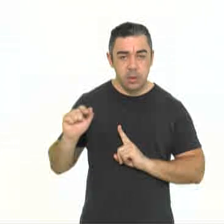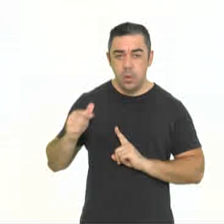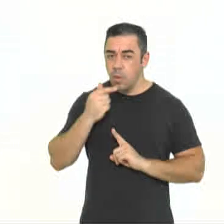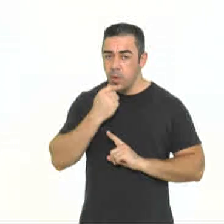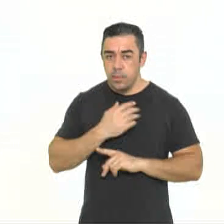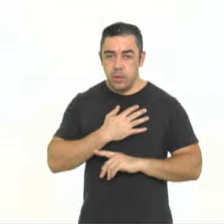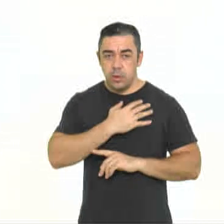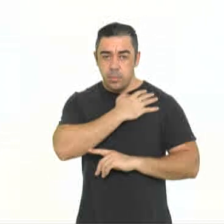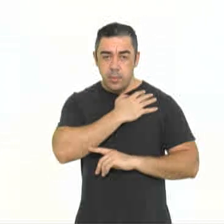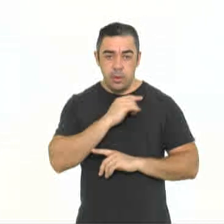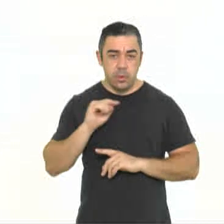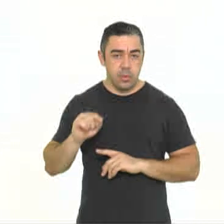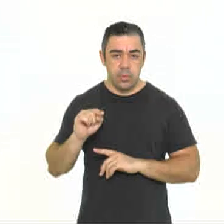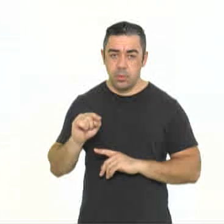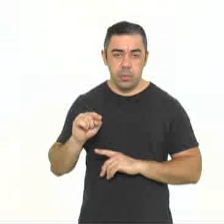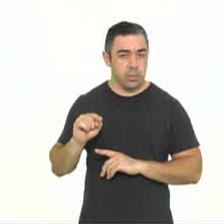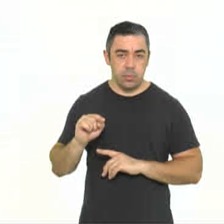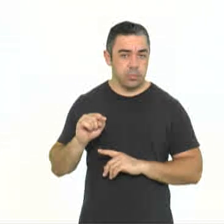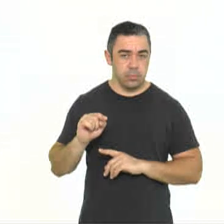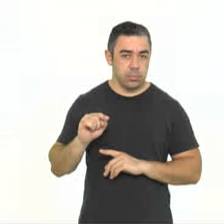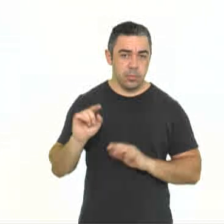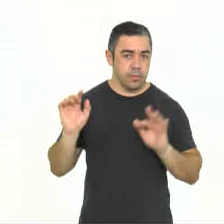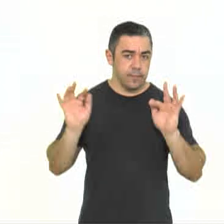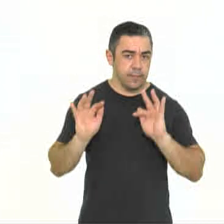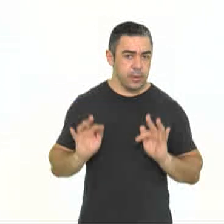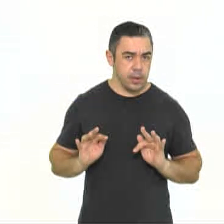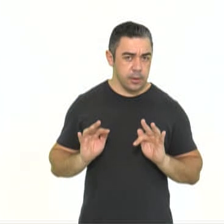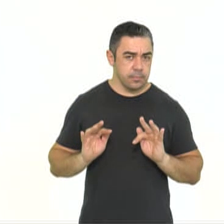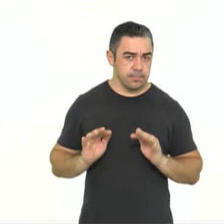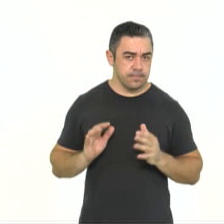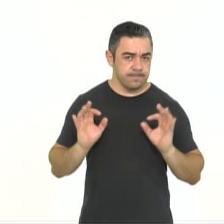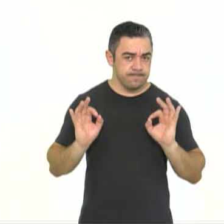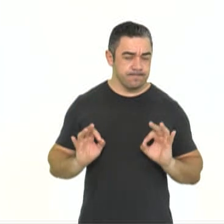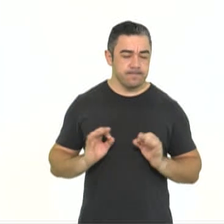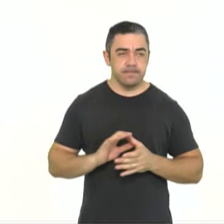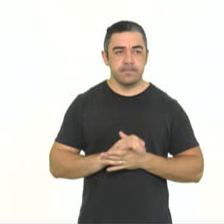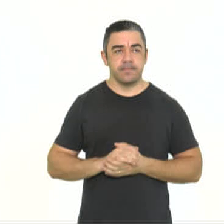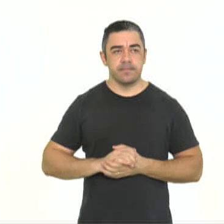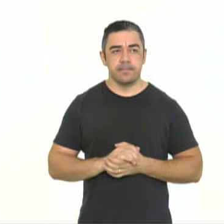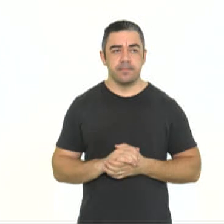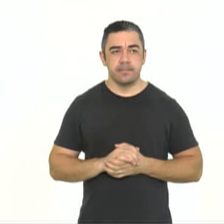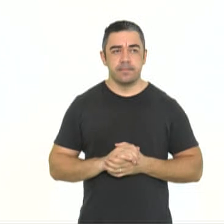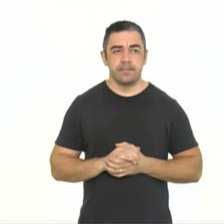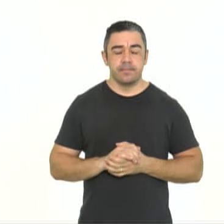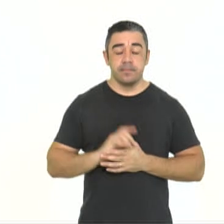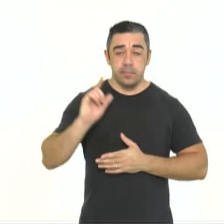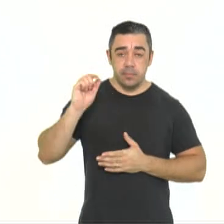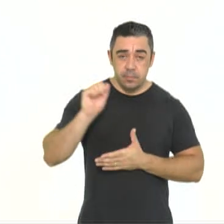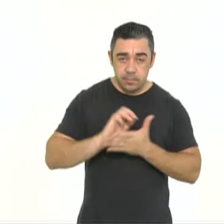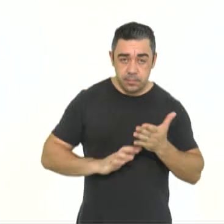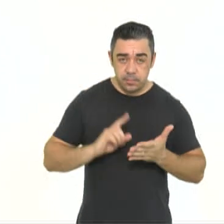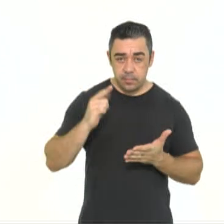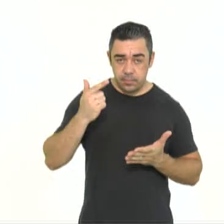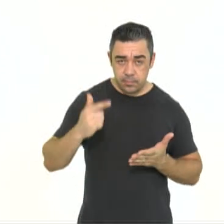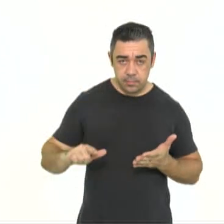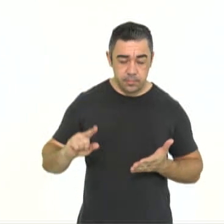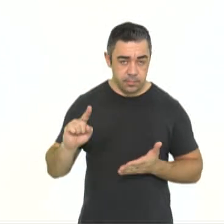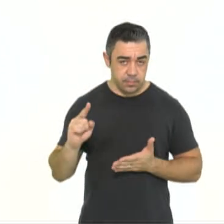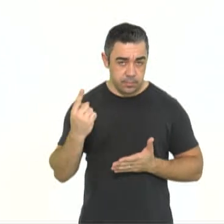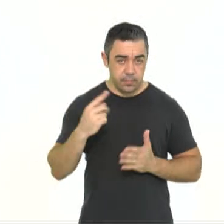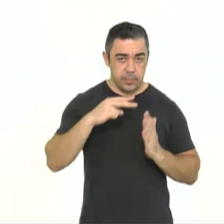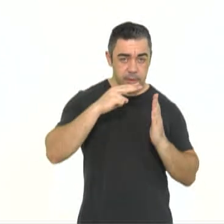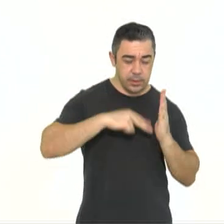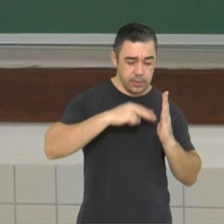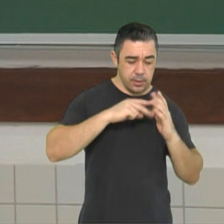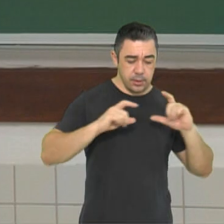de Jacuecanga não ficou lá muito senhor da matéria. Nós vamos reler um trecho